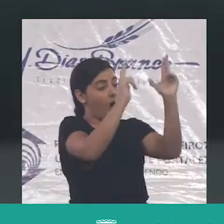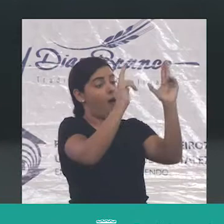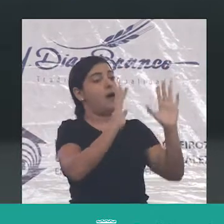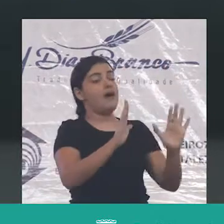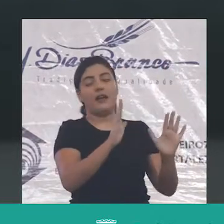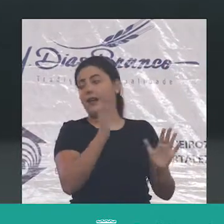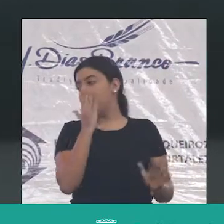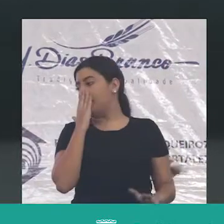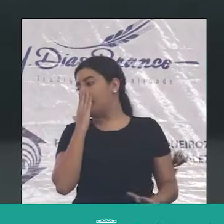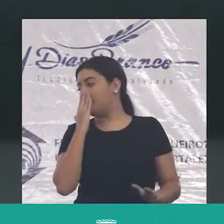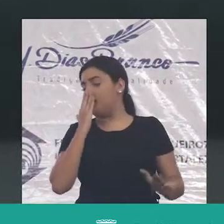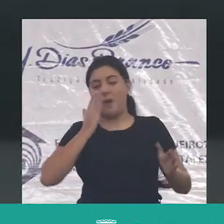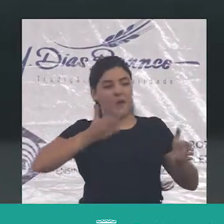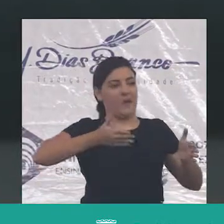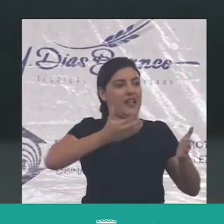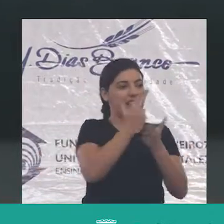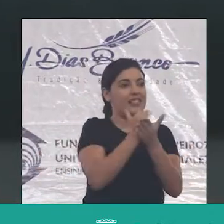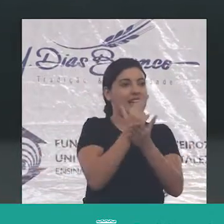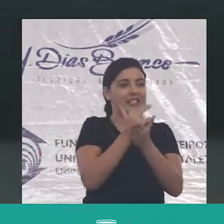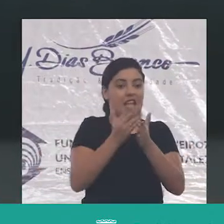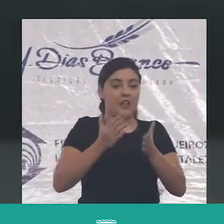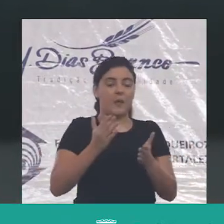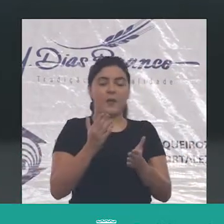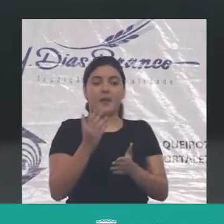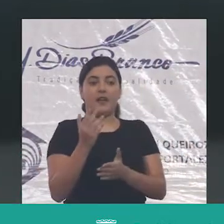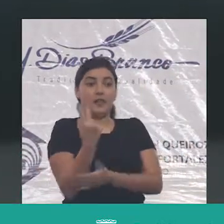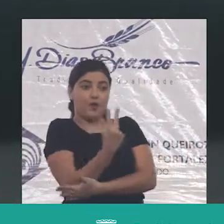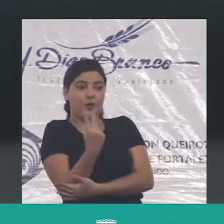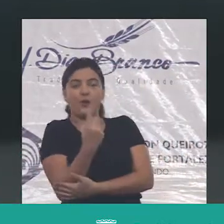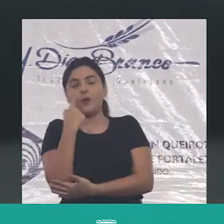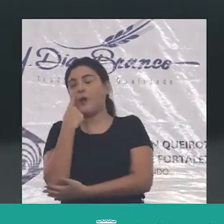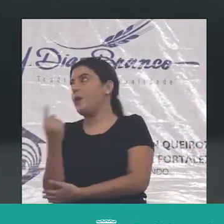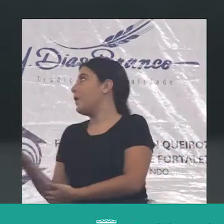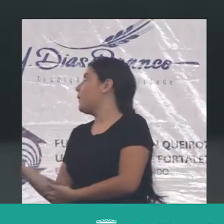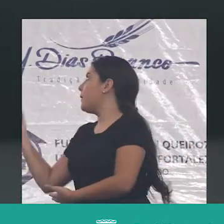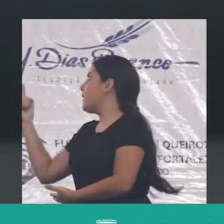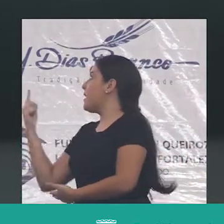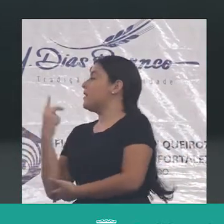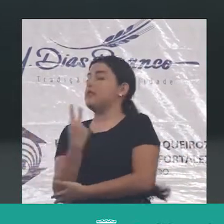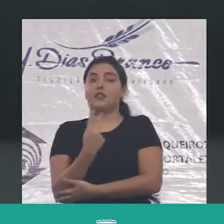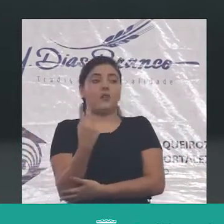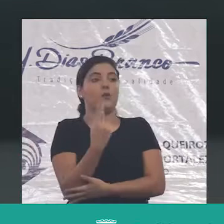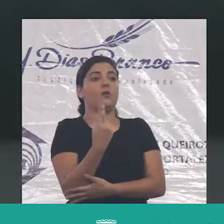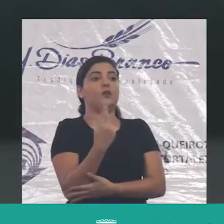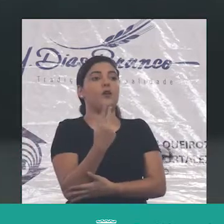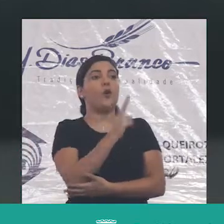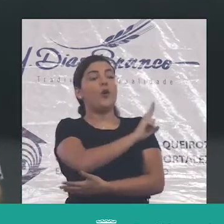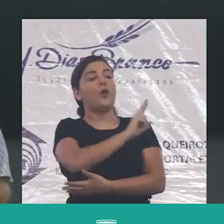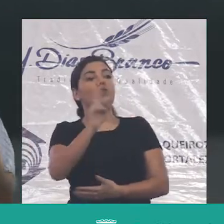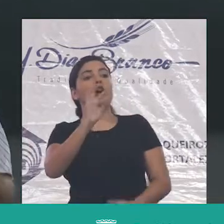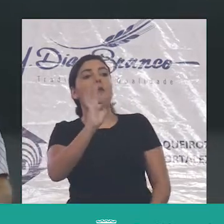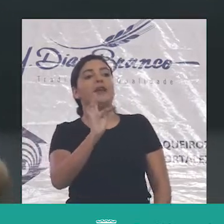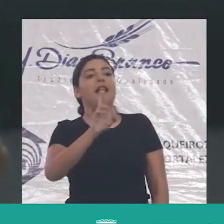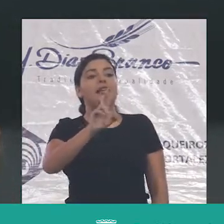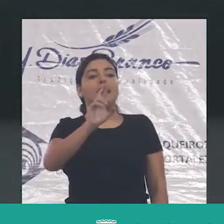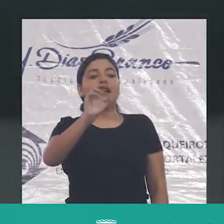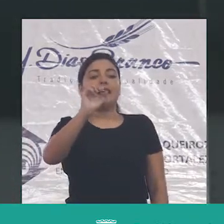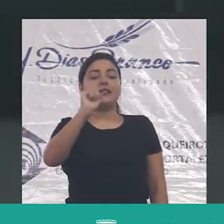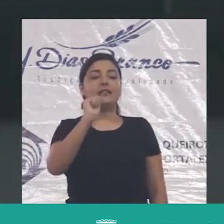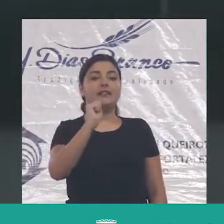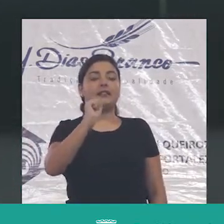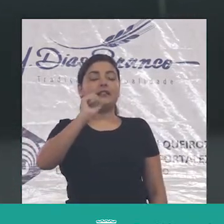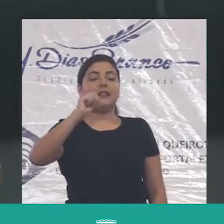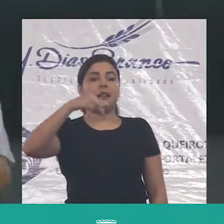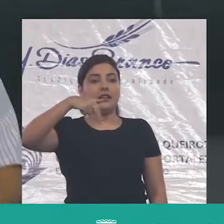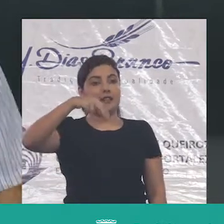figura do meio. É o que a gente chama de secção transversal. Então, se alguém perguntar para você, se quer que é uma secção transversal de